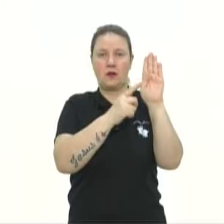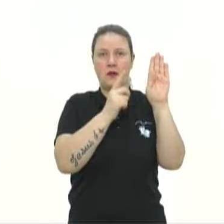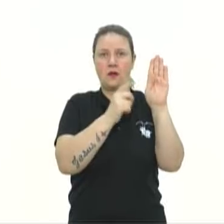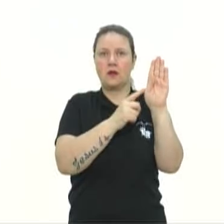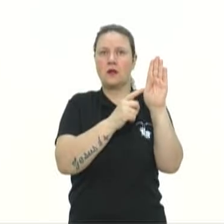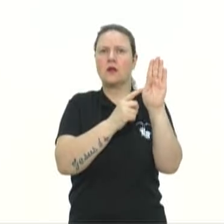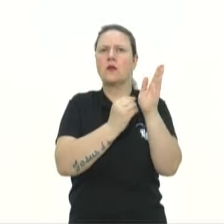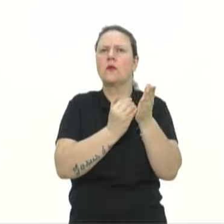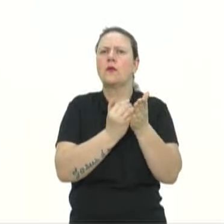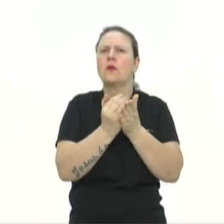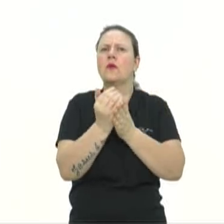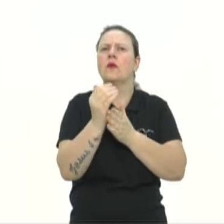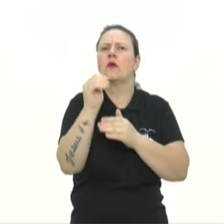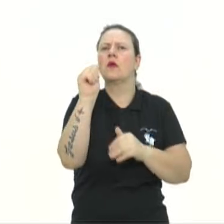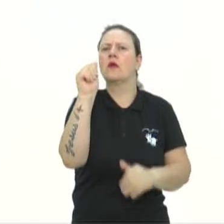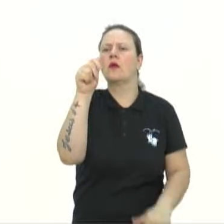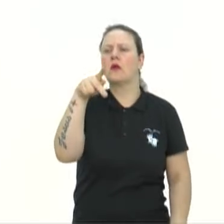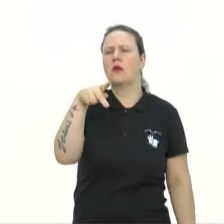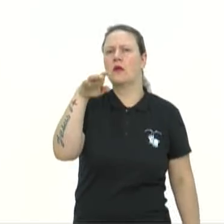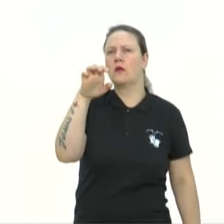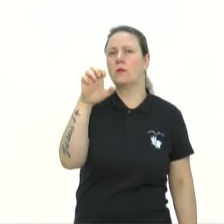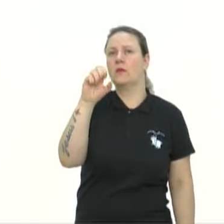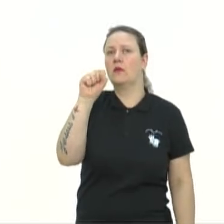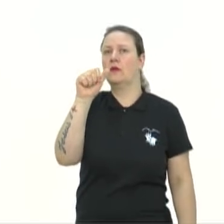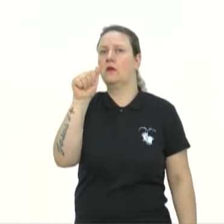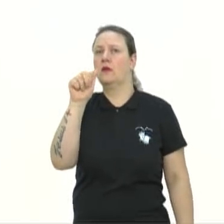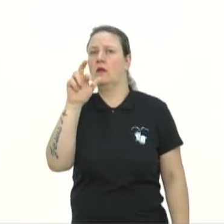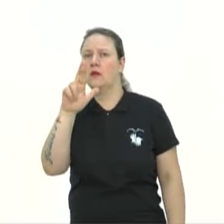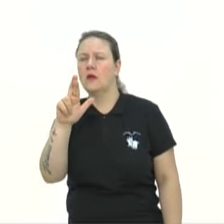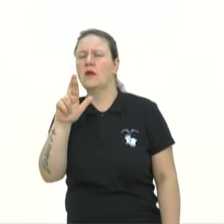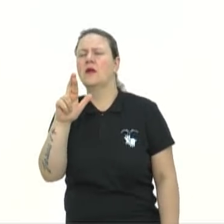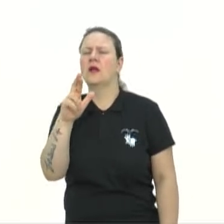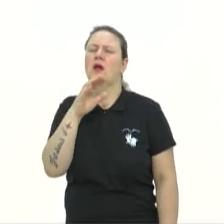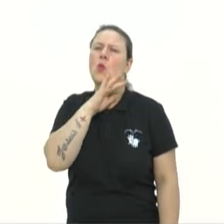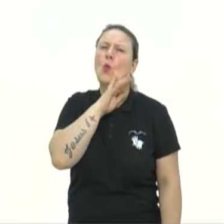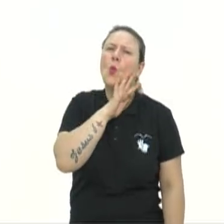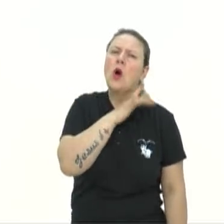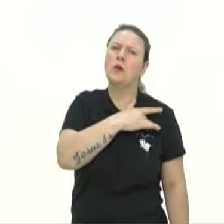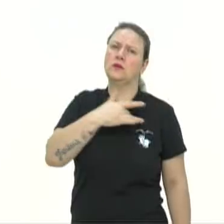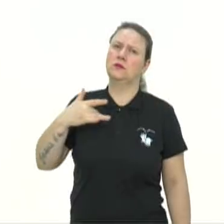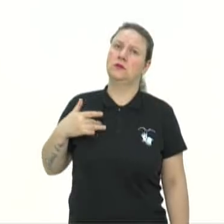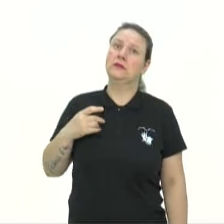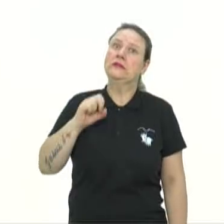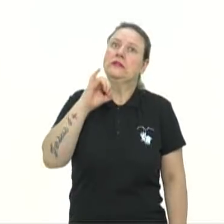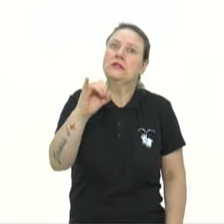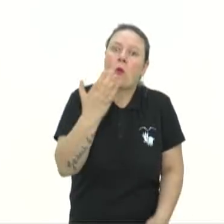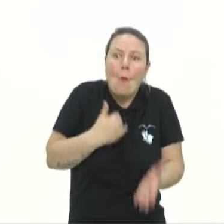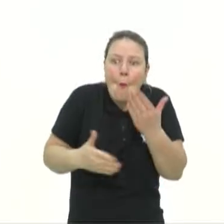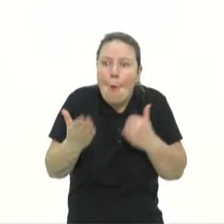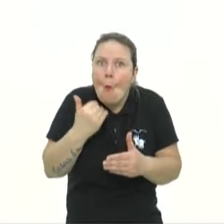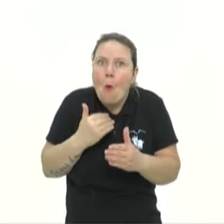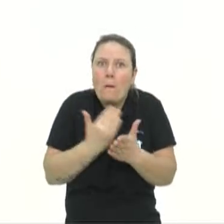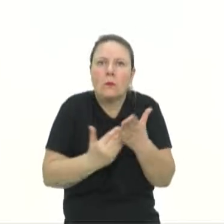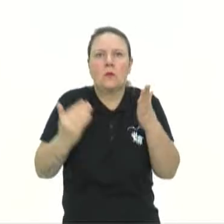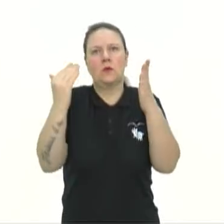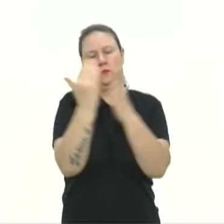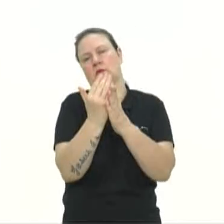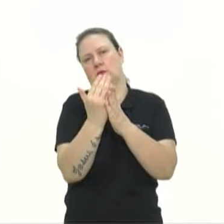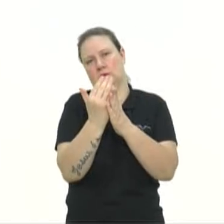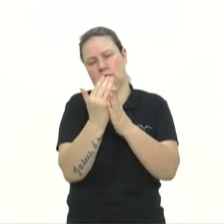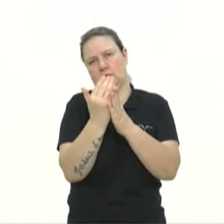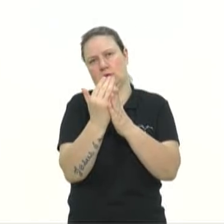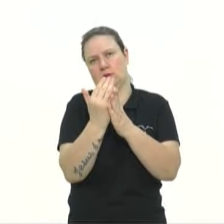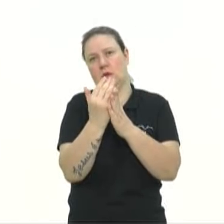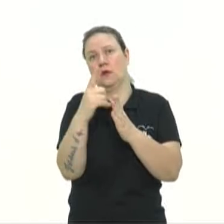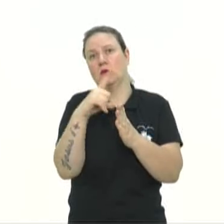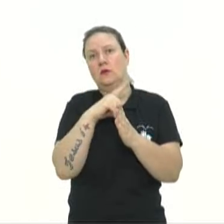se inicia com apesar de fazer mal à saúde em excesso. Então aqui, nesse caso, o apesar de introduz